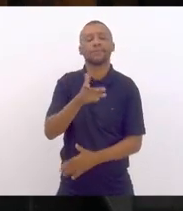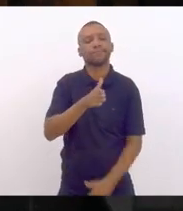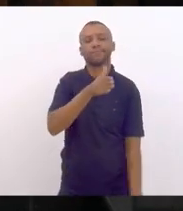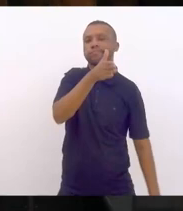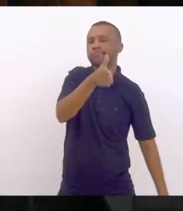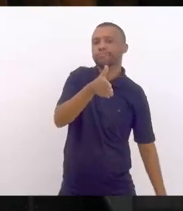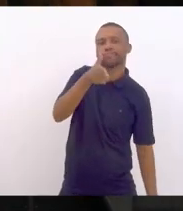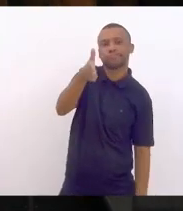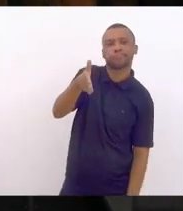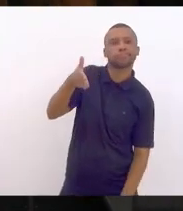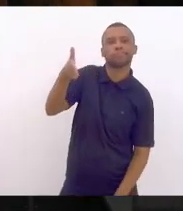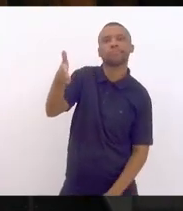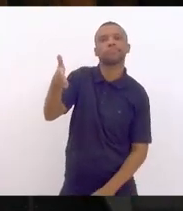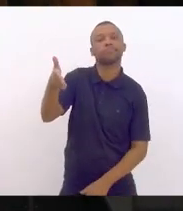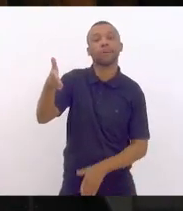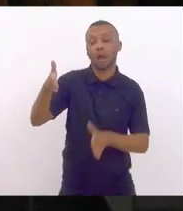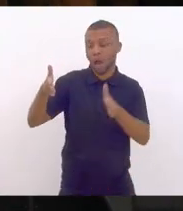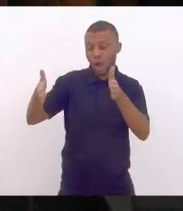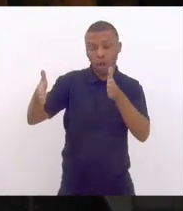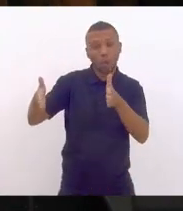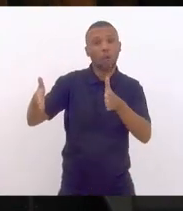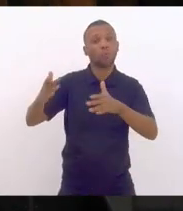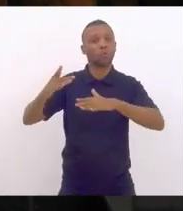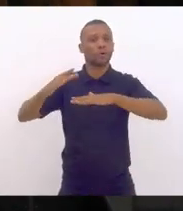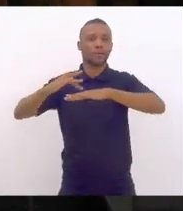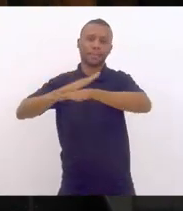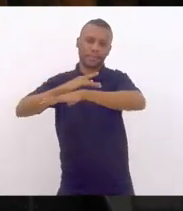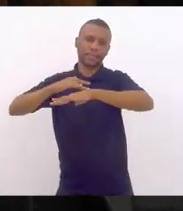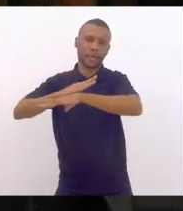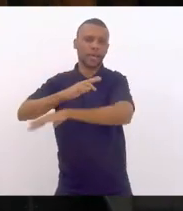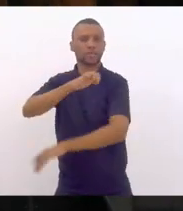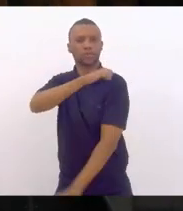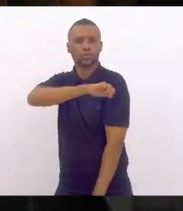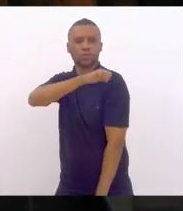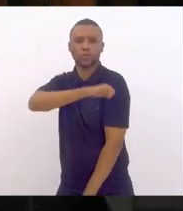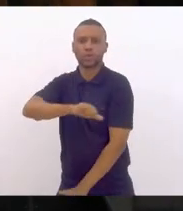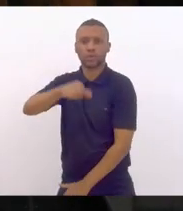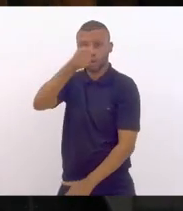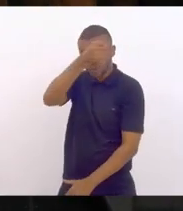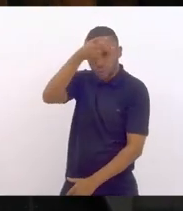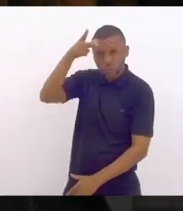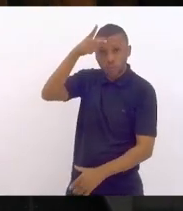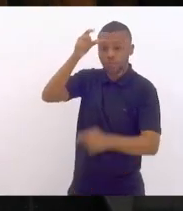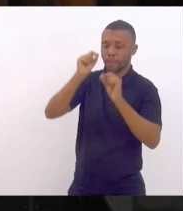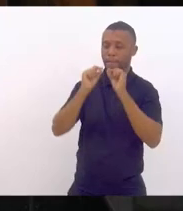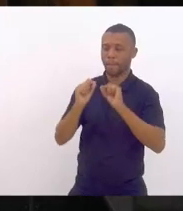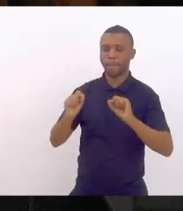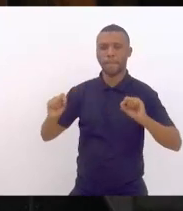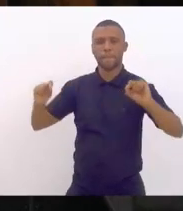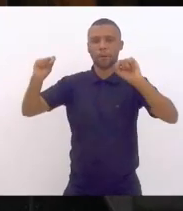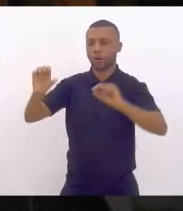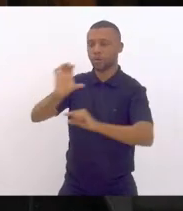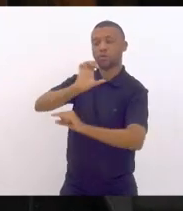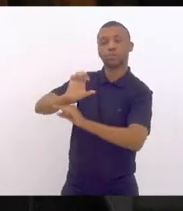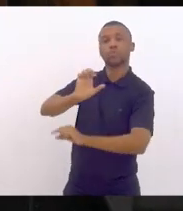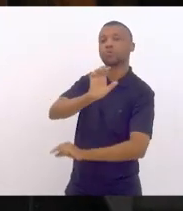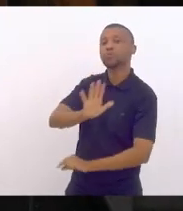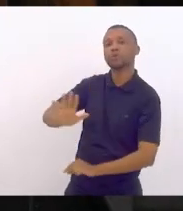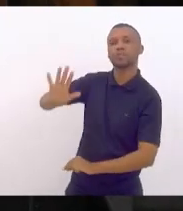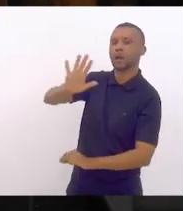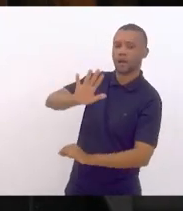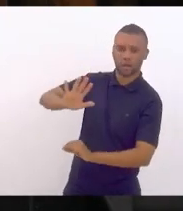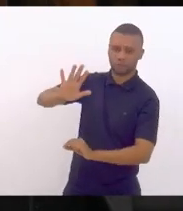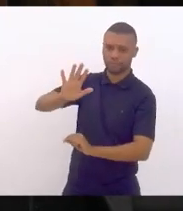ao longo da cidade do Rio de Janeiro e de todos os municípios do nosso Estado então